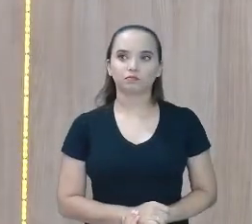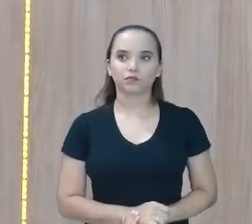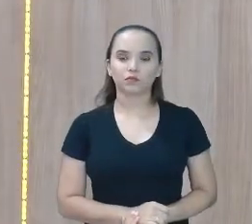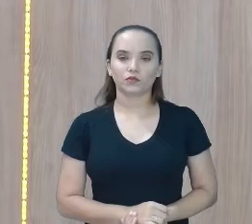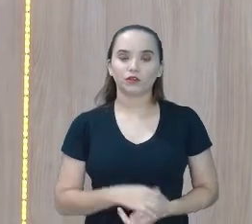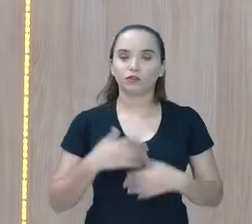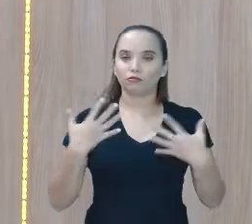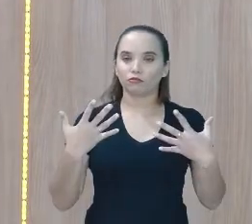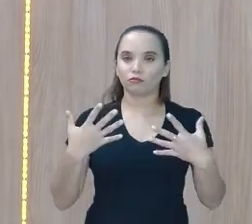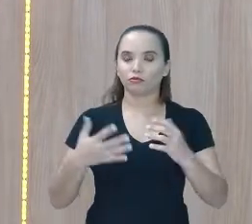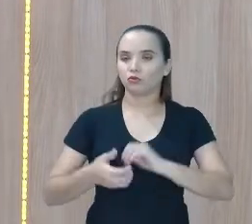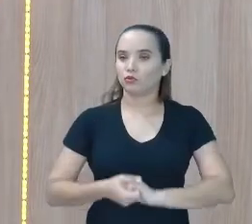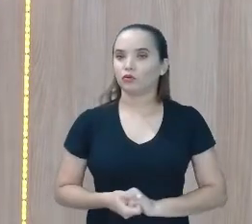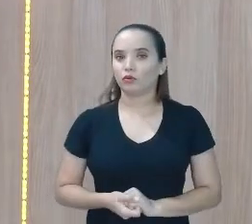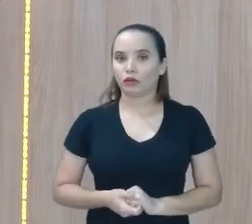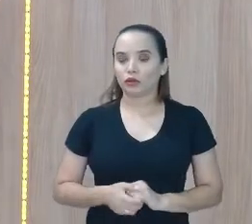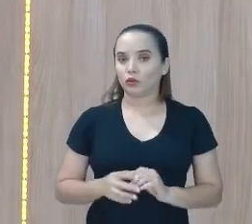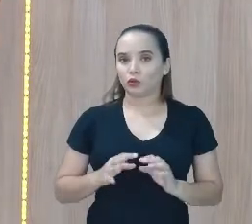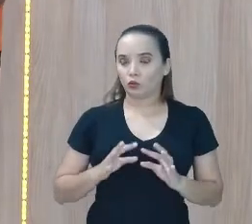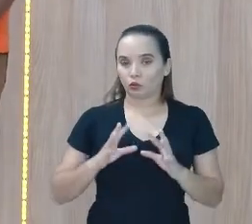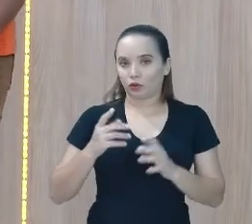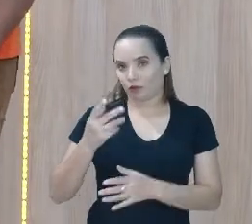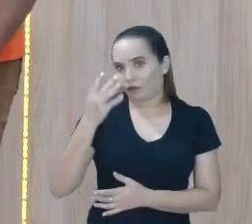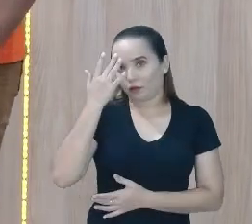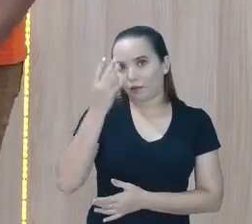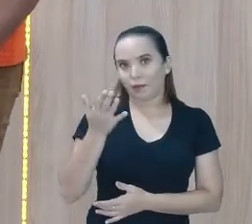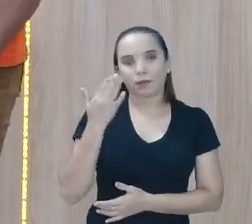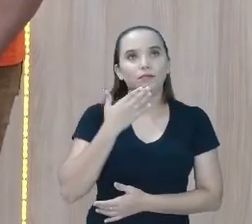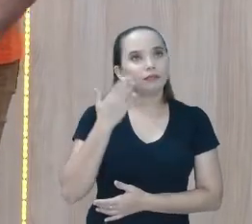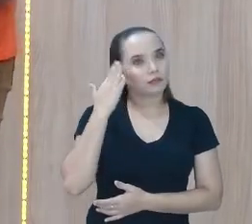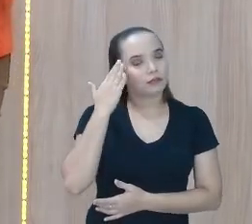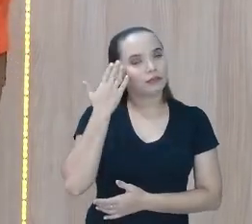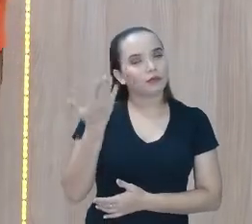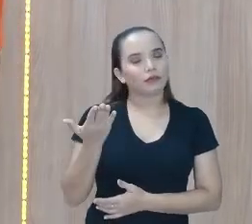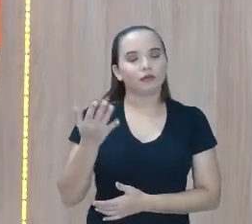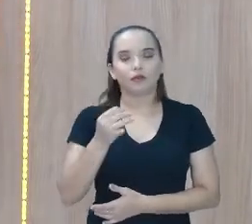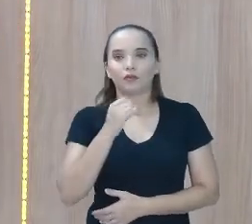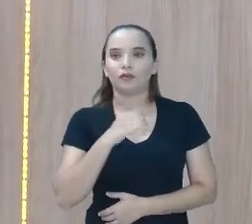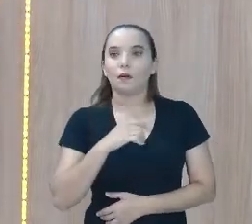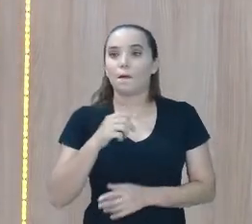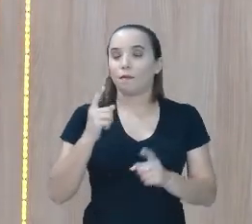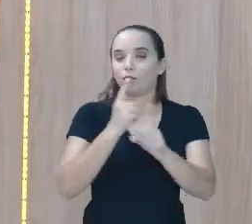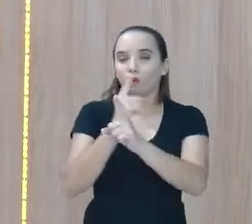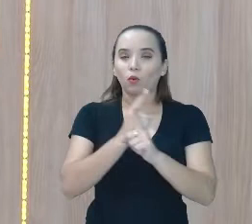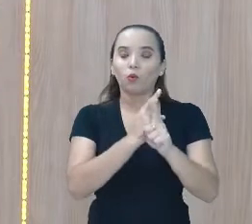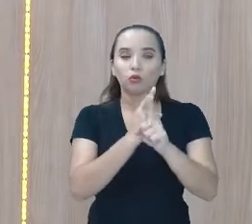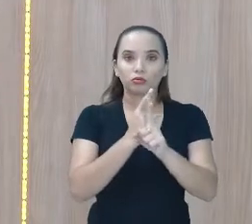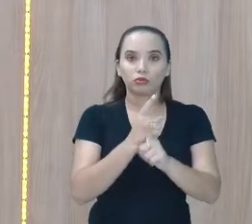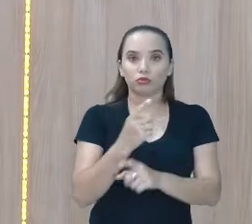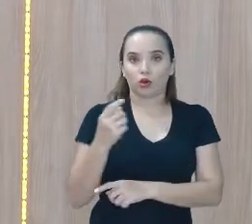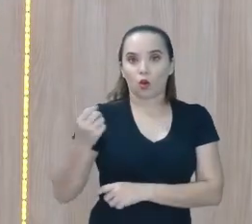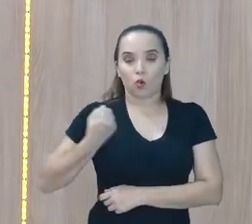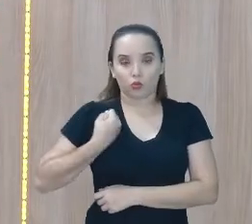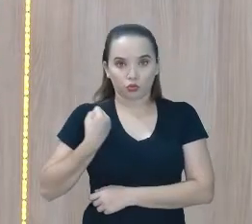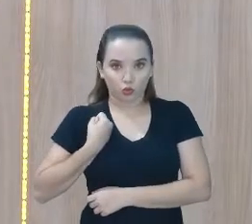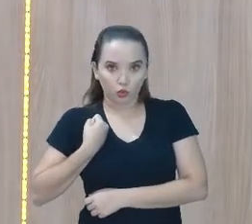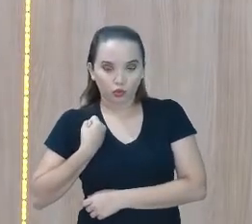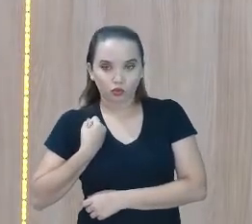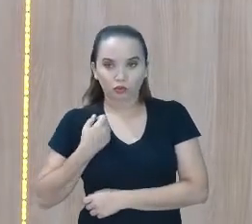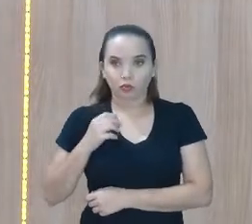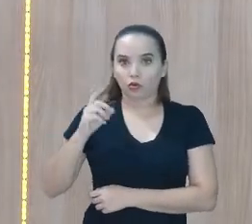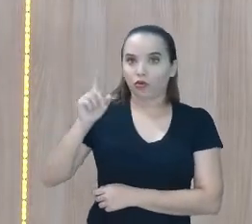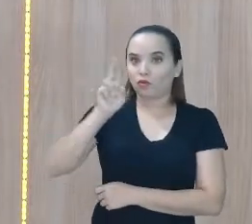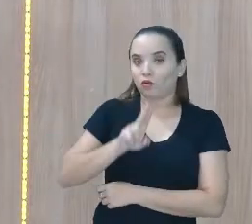Então, de modo geral, a gente tem que, para encontrar um número, tá? Um múltiplo de um número, a gente pega esses